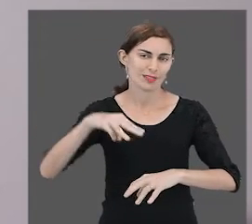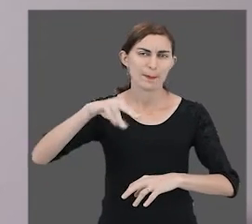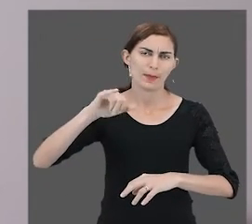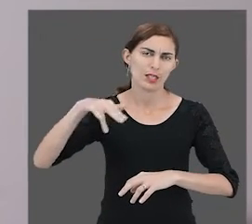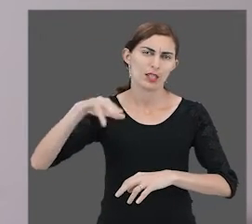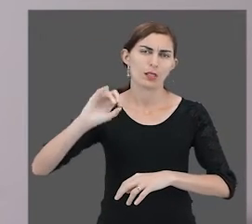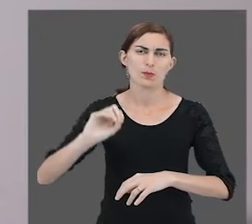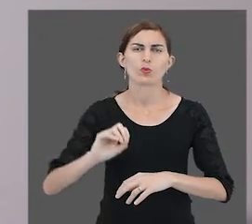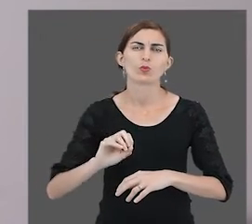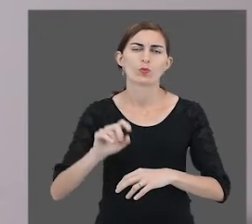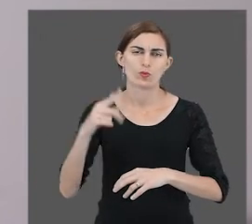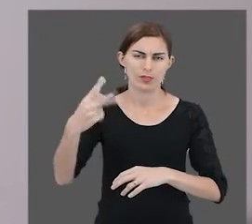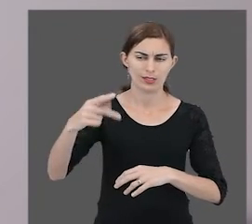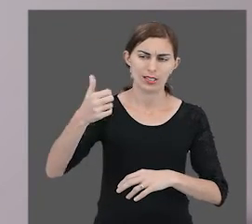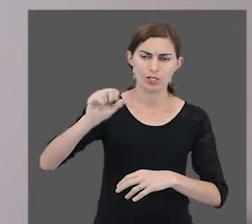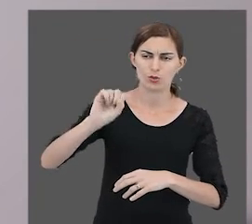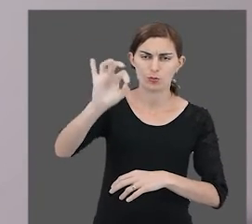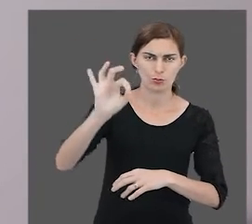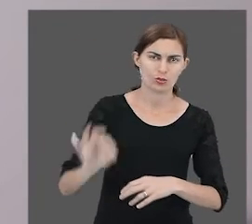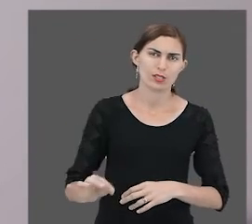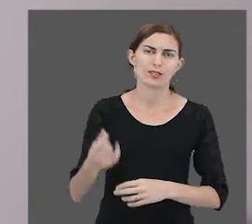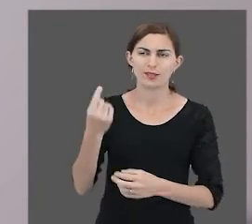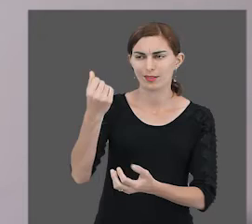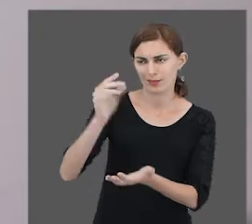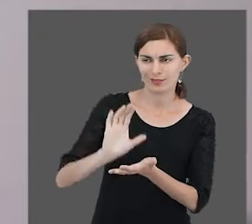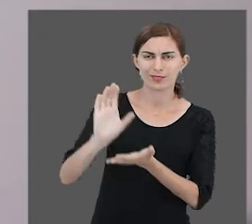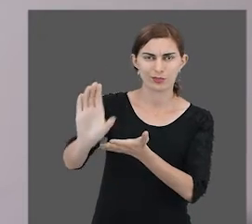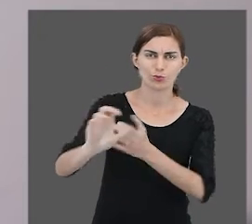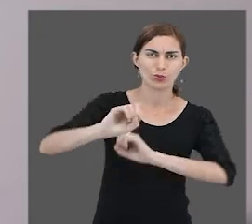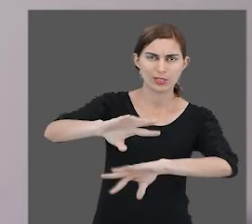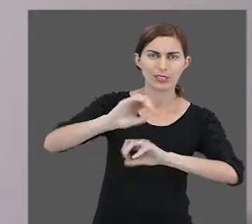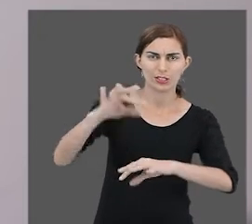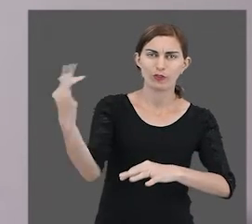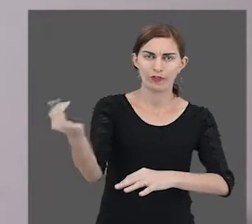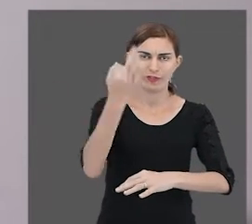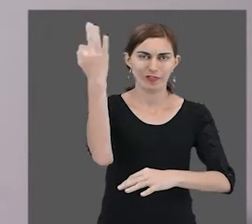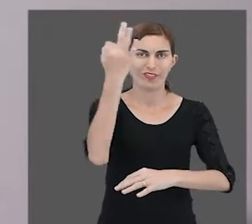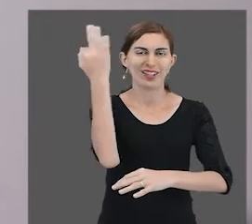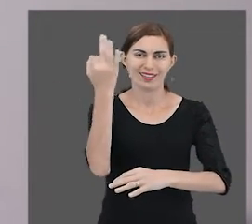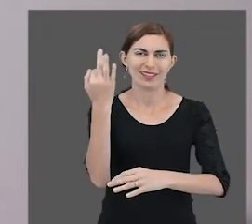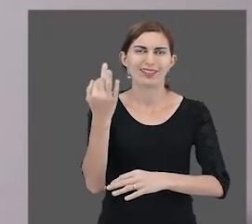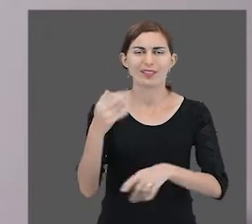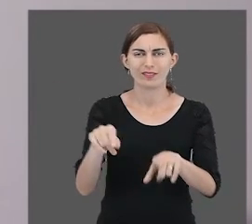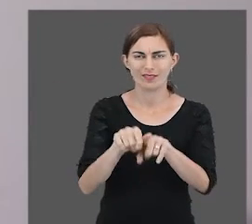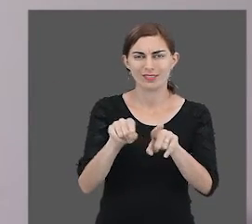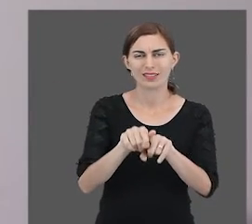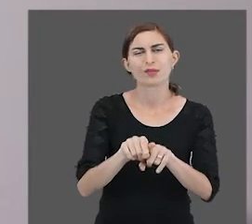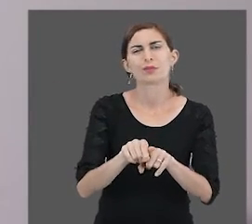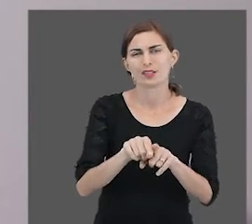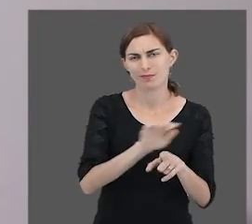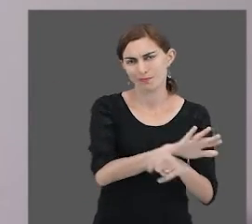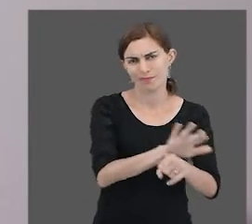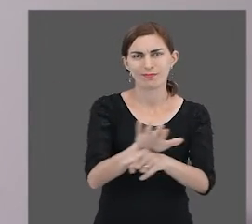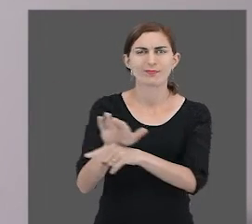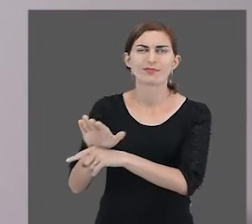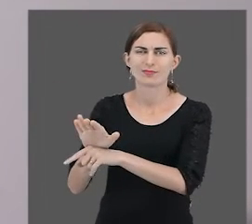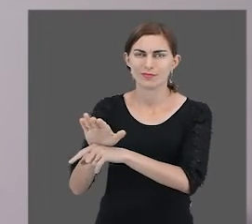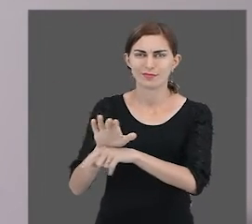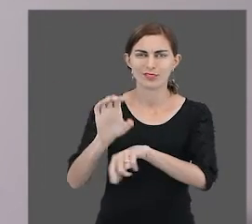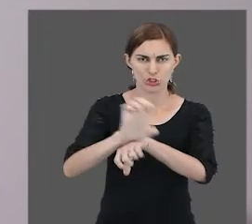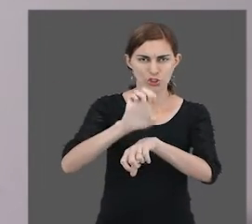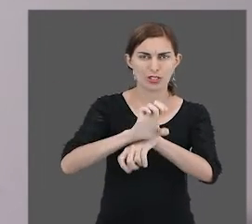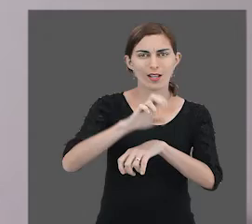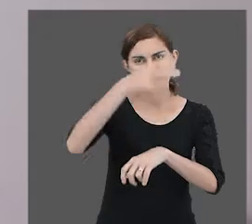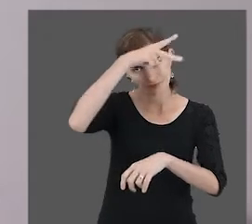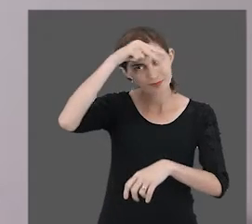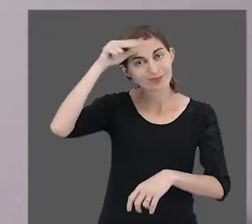mínimo, ela vai financiar o ensino federal e vai atender supletivamente a estados e municípios. Então,